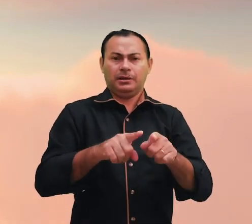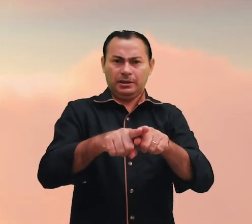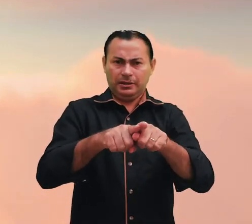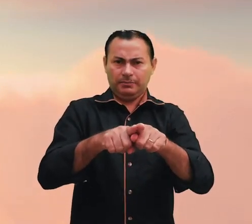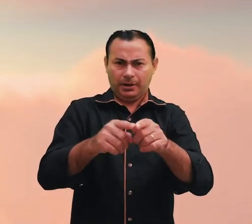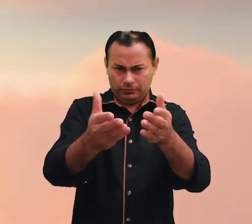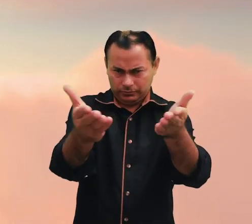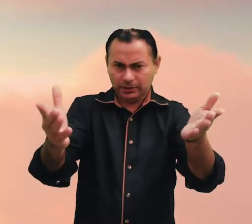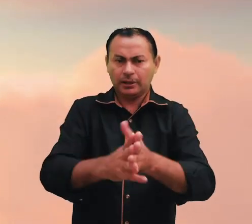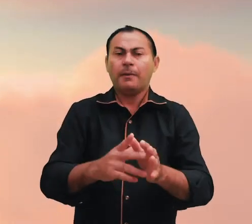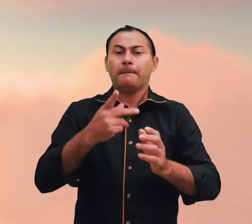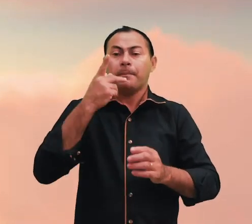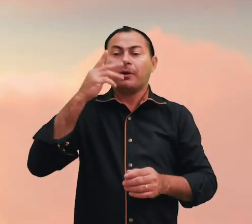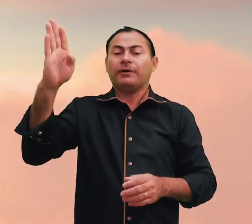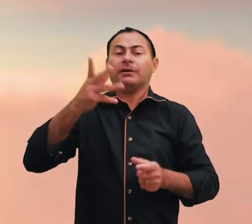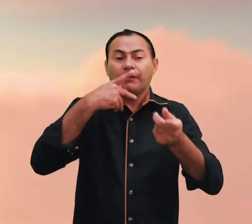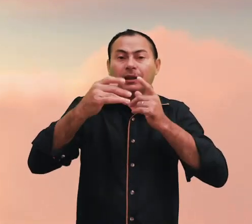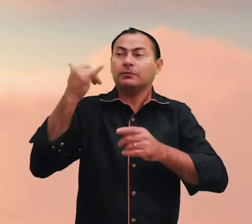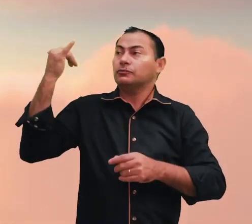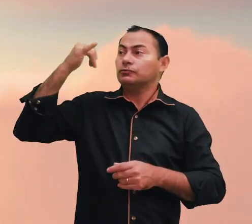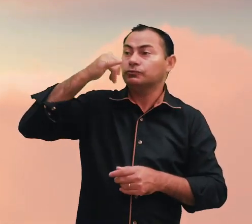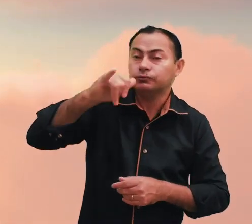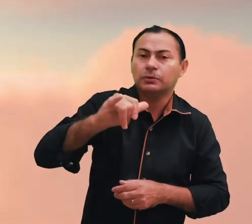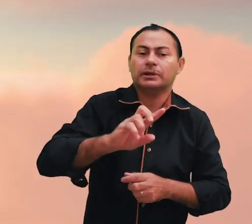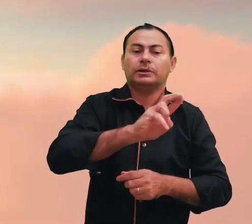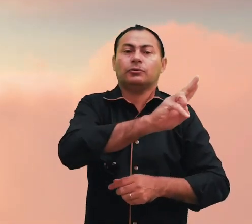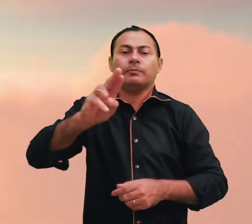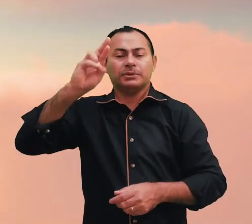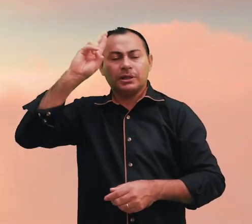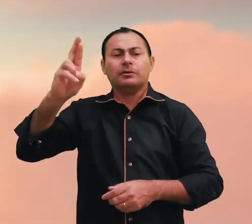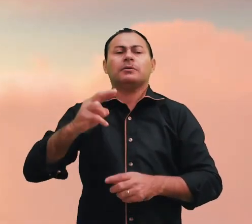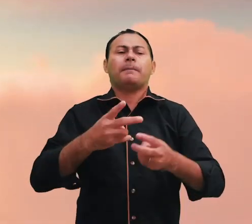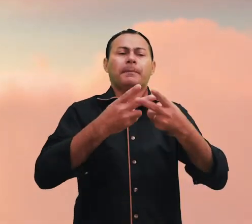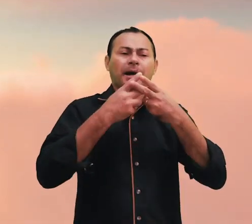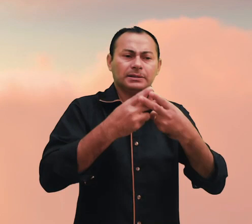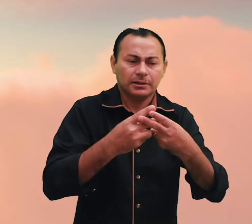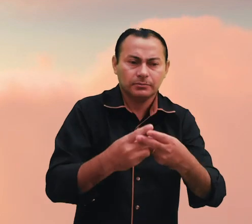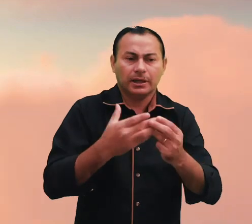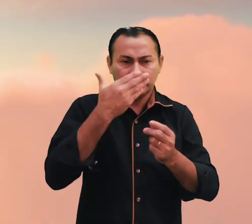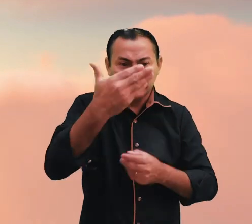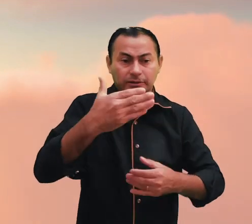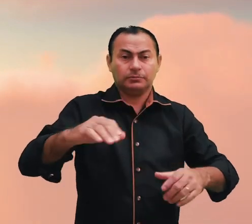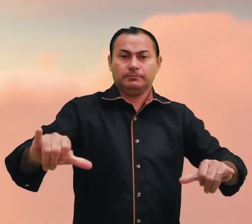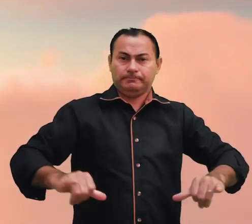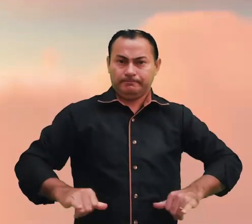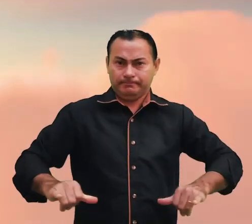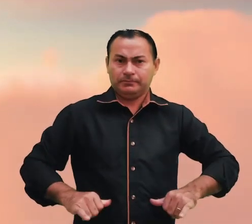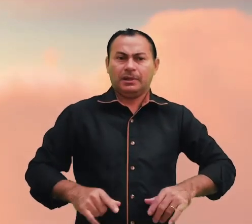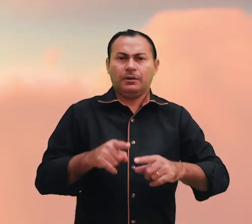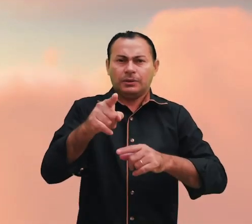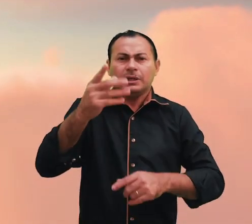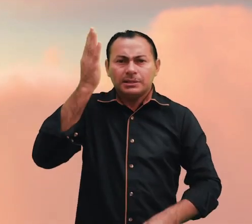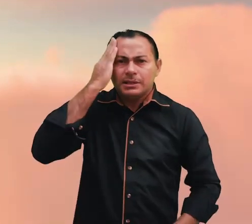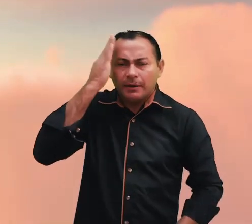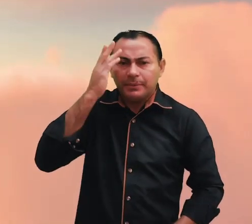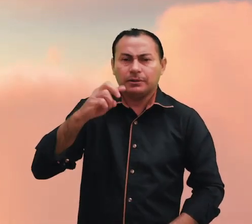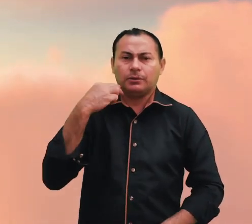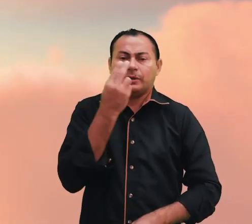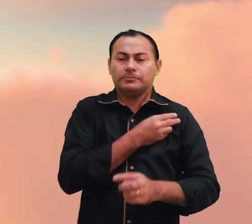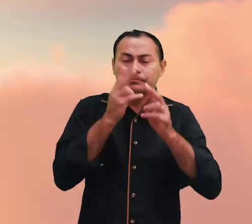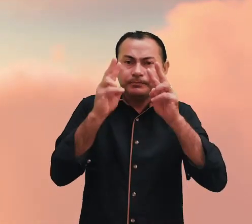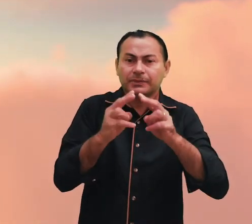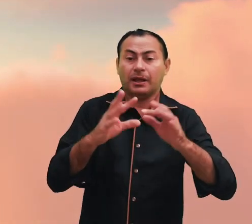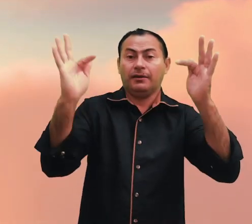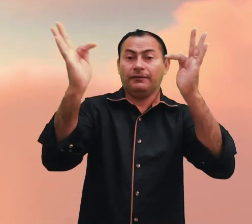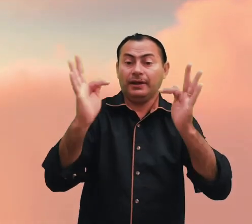Irmãos, tenham os profetas que falaram em nome do Senhor como exemplo de paciência diante do sofrimento. Como vocês sabem, nós